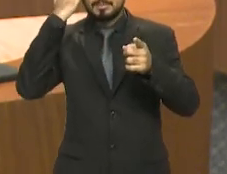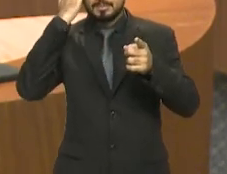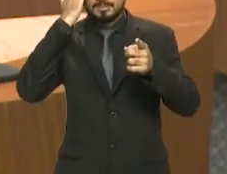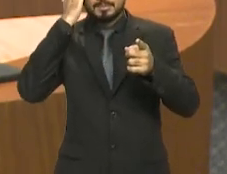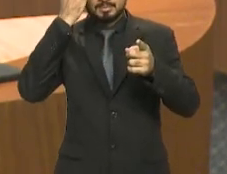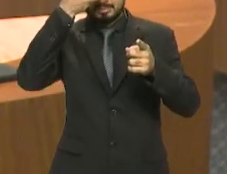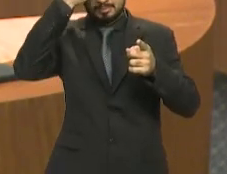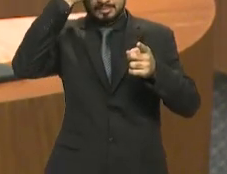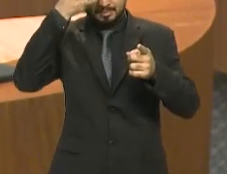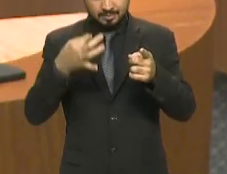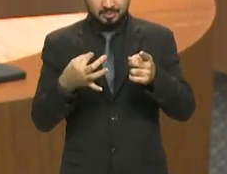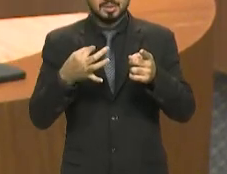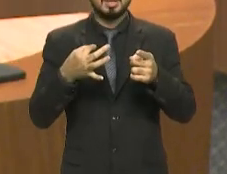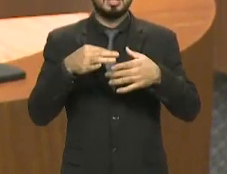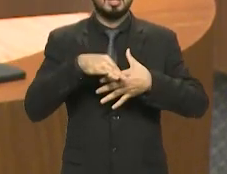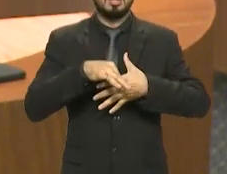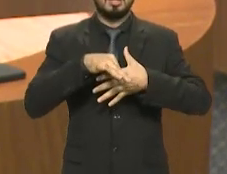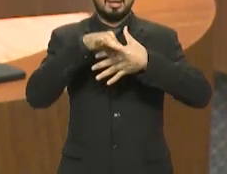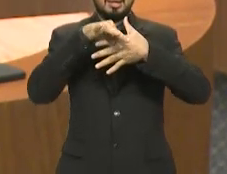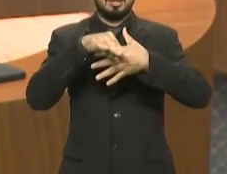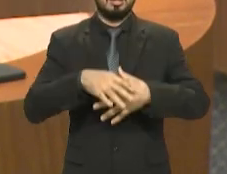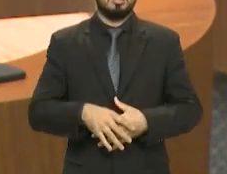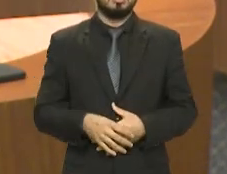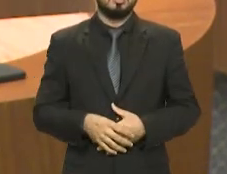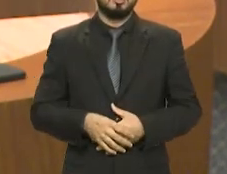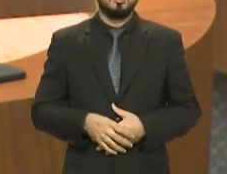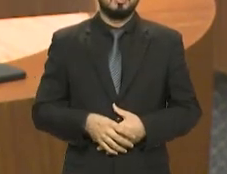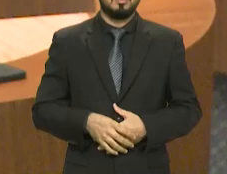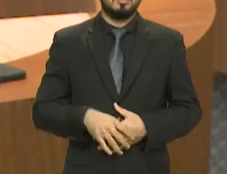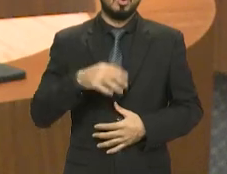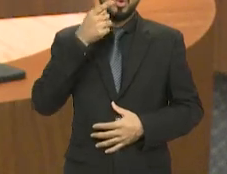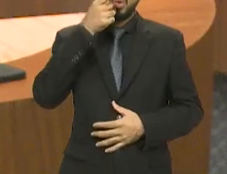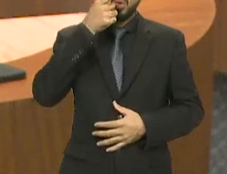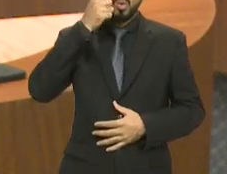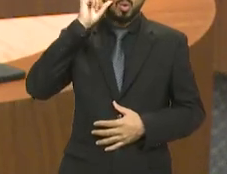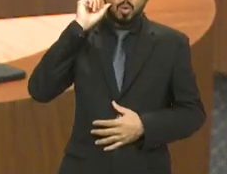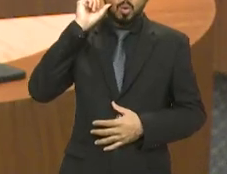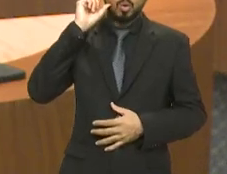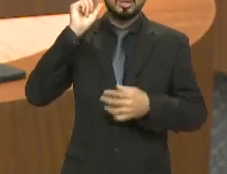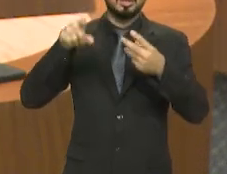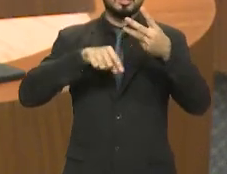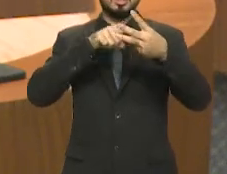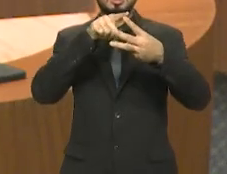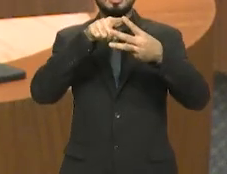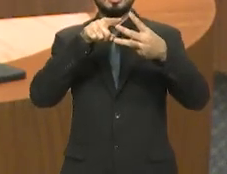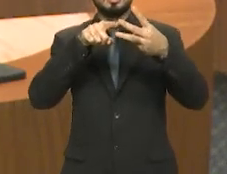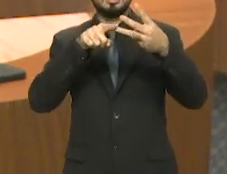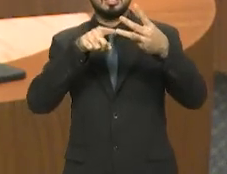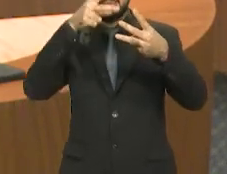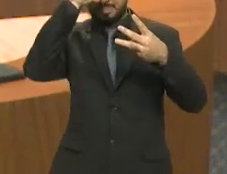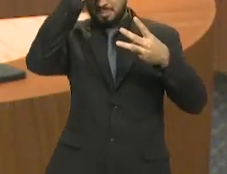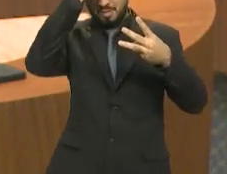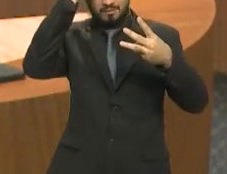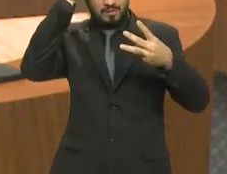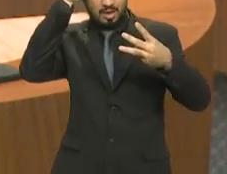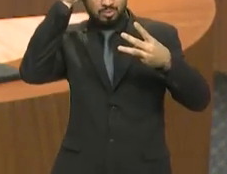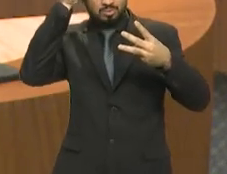das lideranças. Eu escutava ontem três prefeitos que ainda não estão com